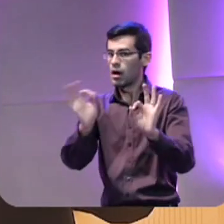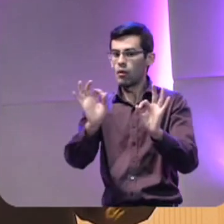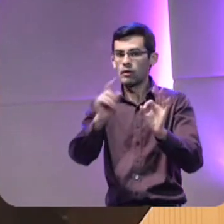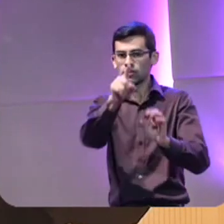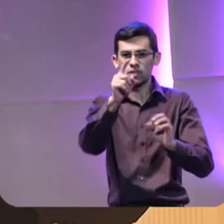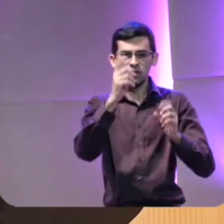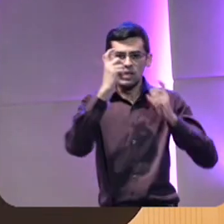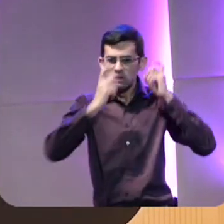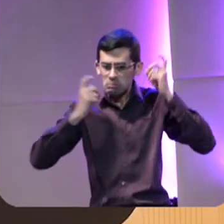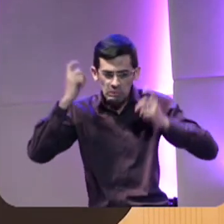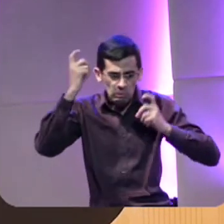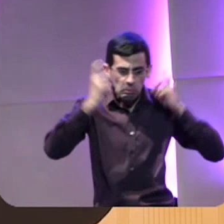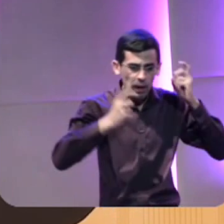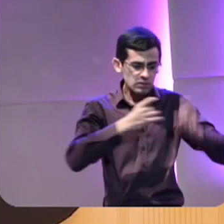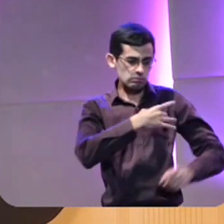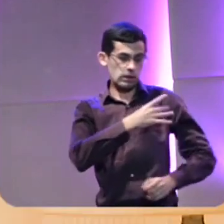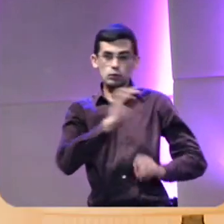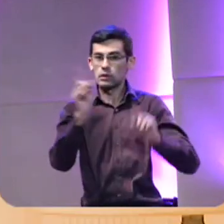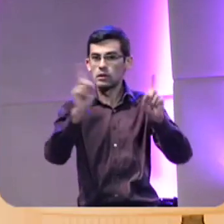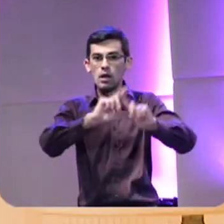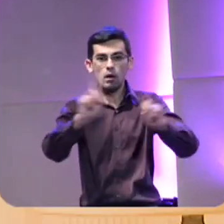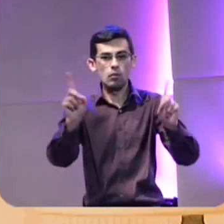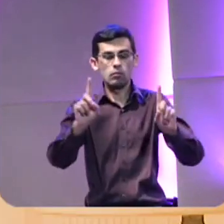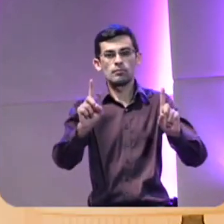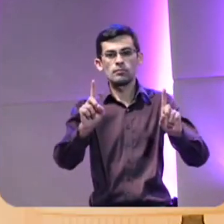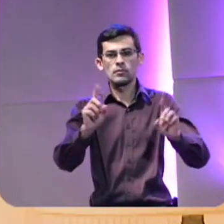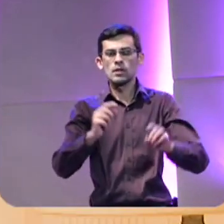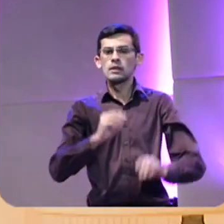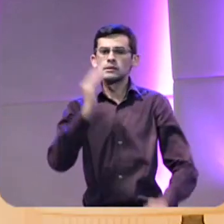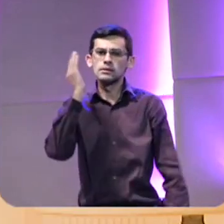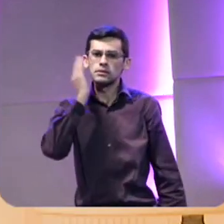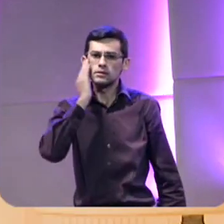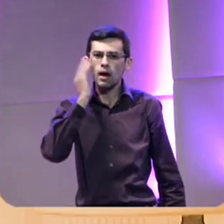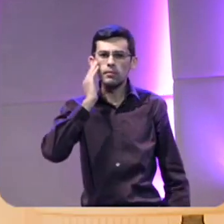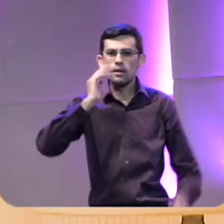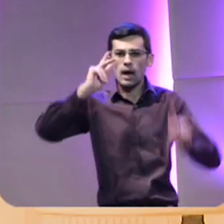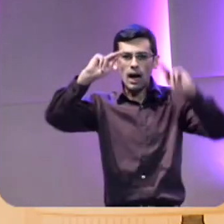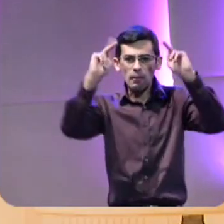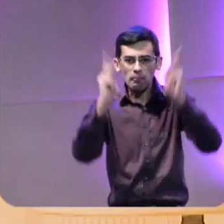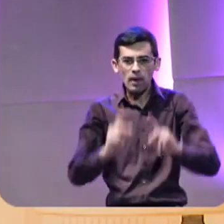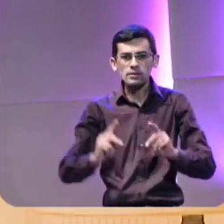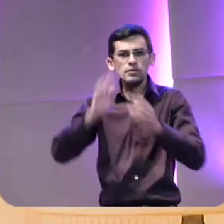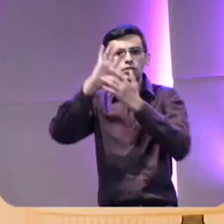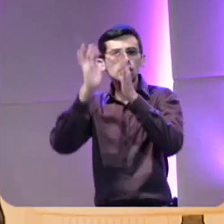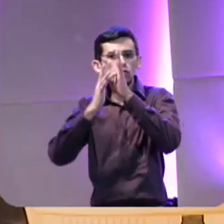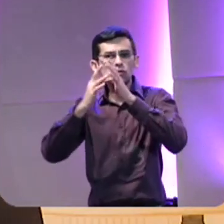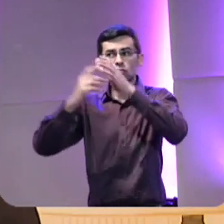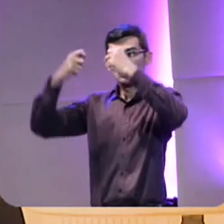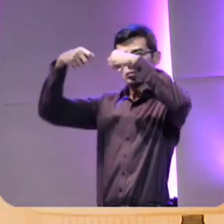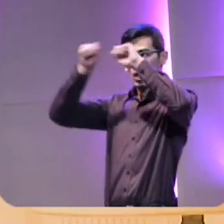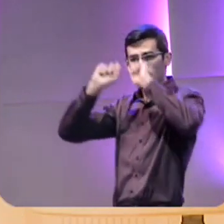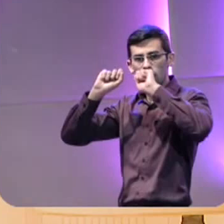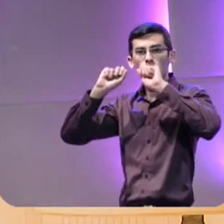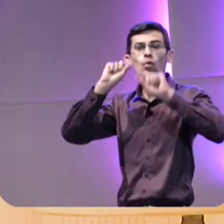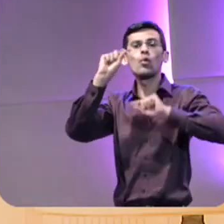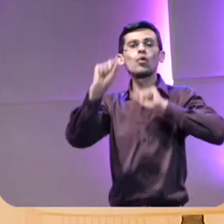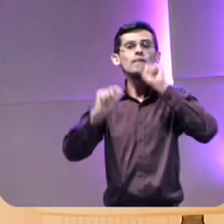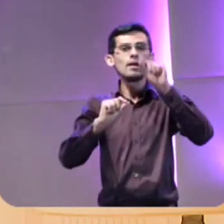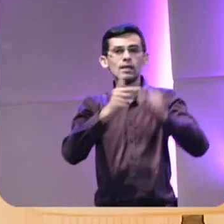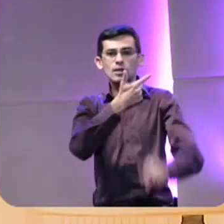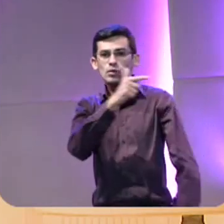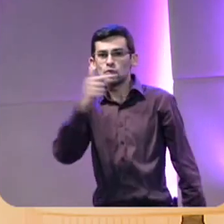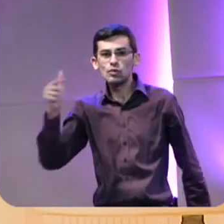Não fiquem aflitos nem tenham medo. Sabe, a paz que Jesus prometeu que nos daria, ela não